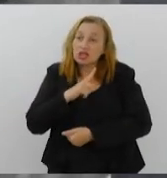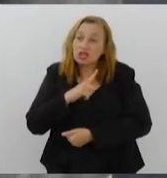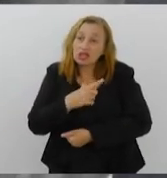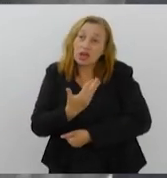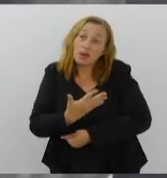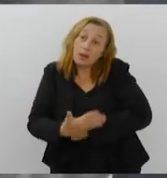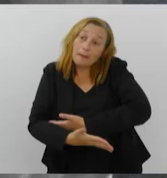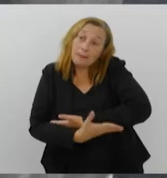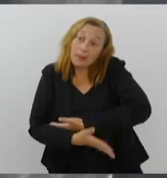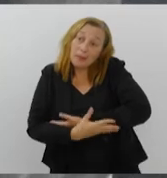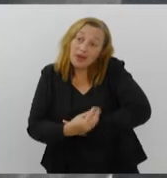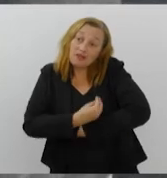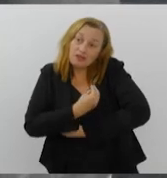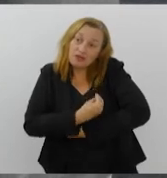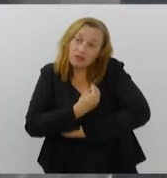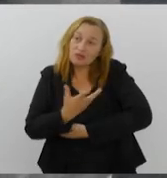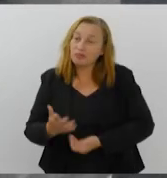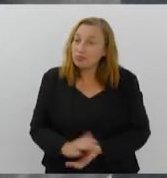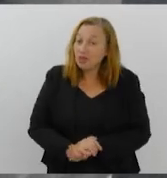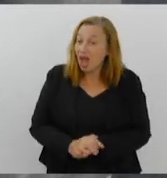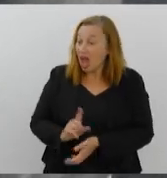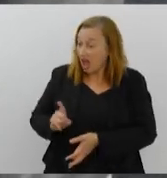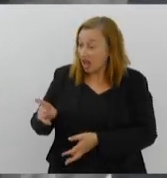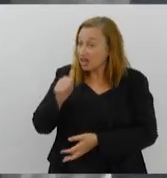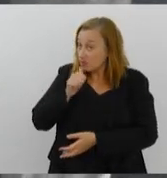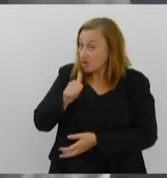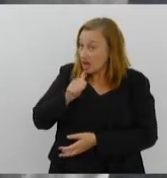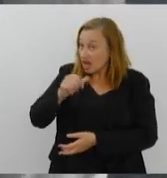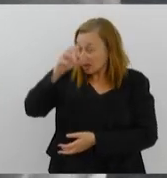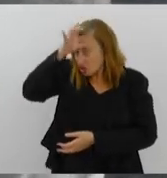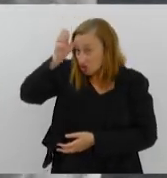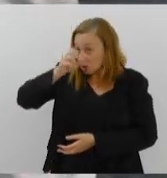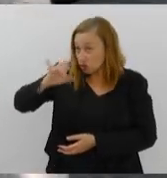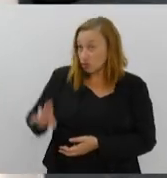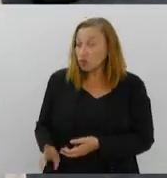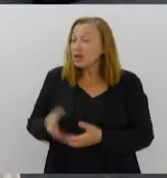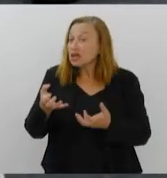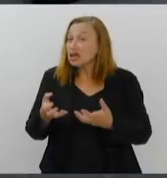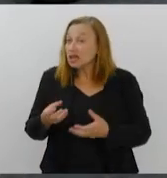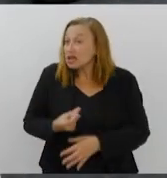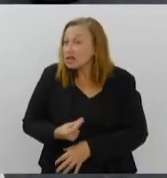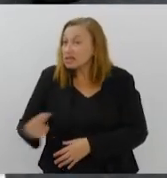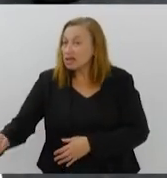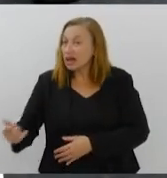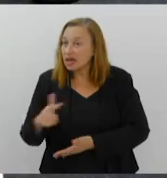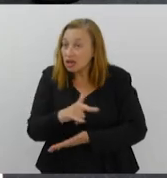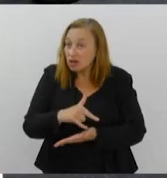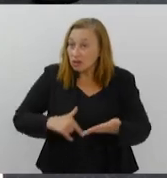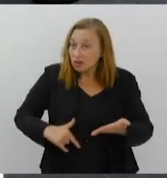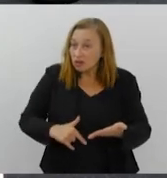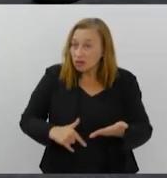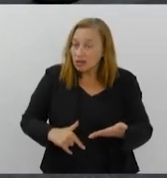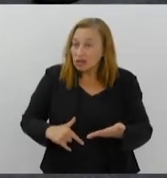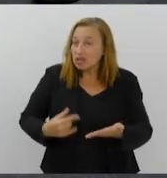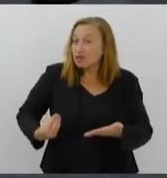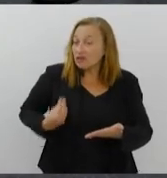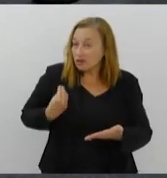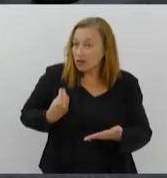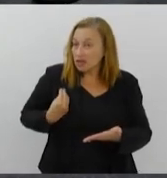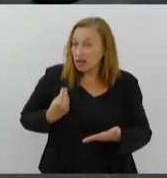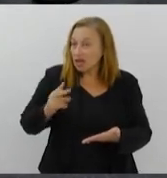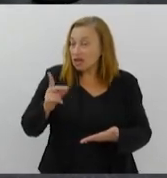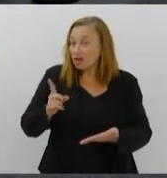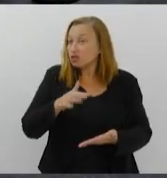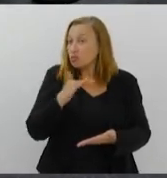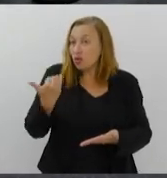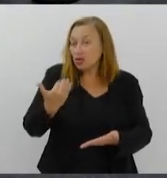colo. Aquelas mulheres, deputada Tia Ju, queriam sair dali com a sua certidão de nascimento do seu bebê, não com a certidão